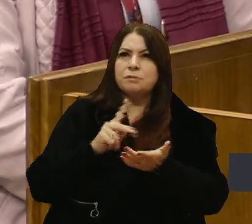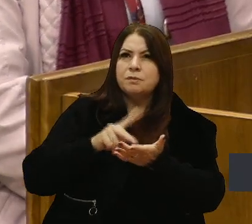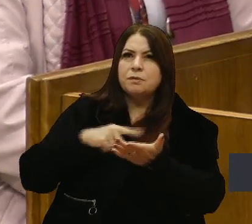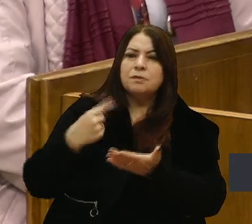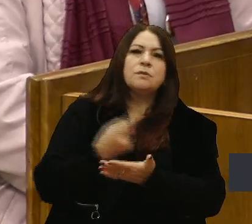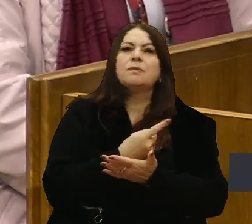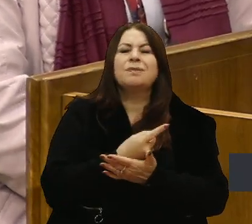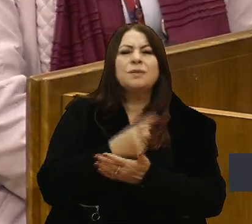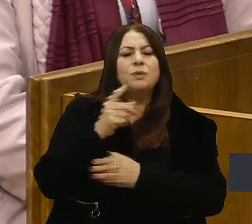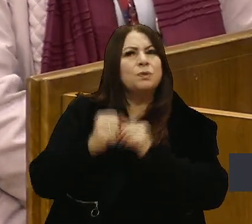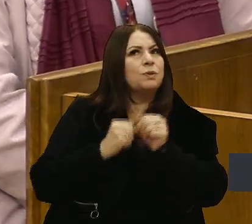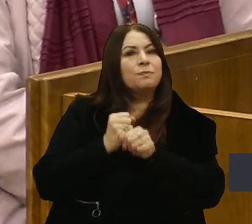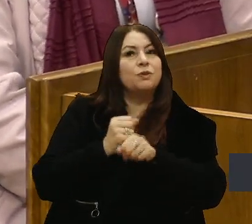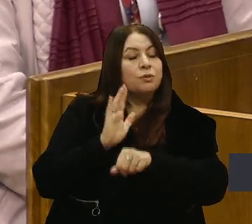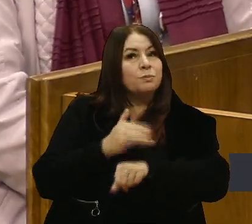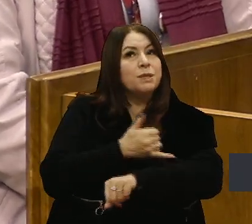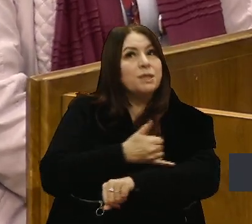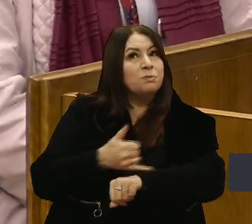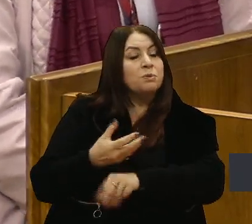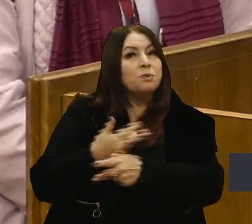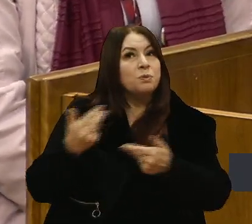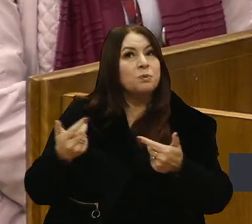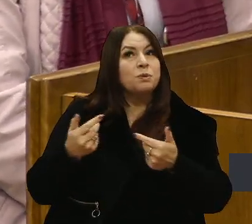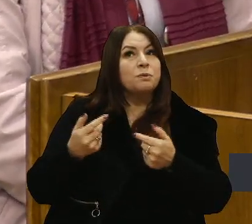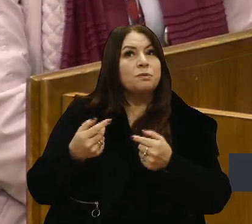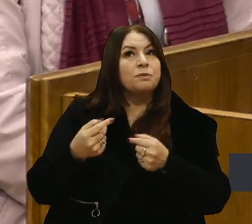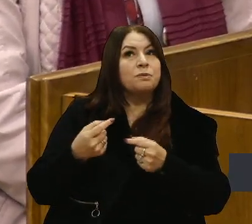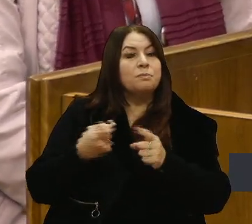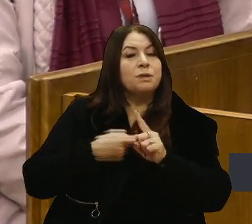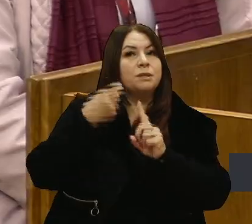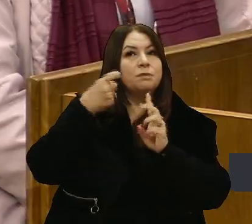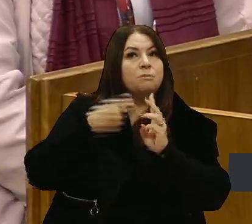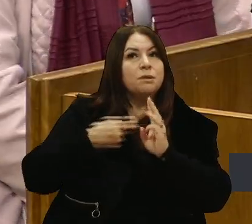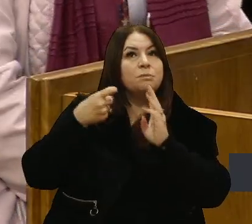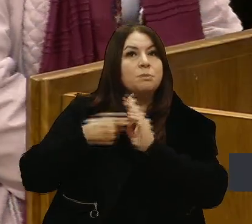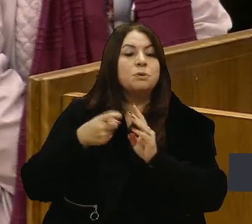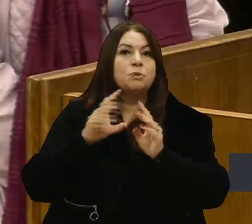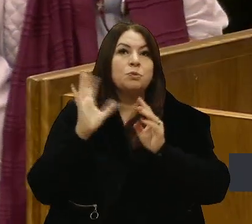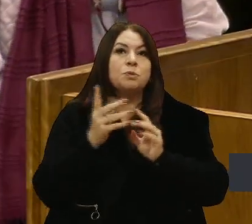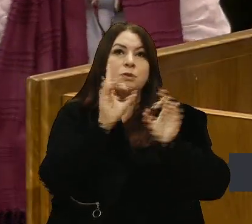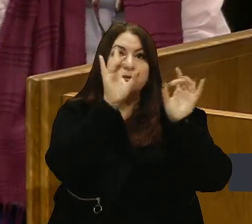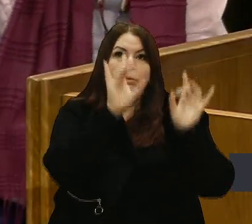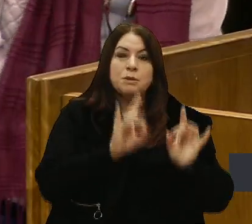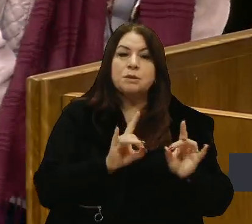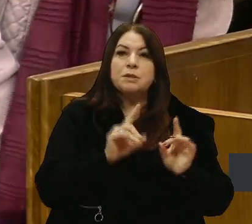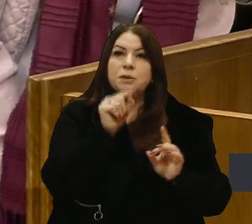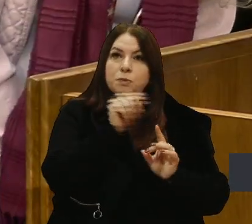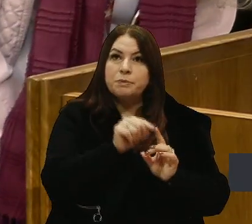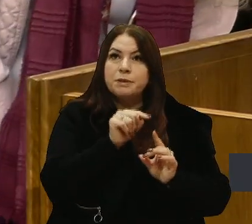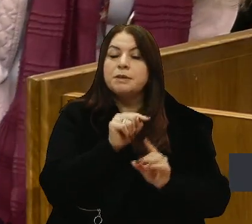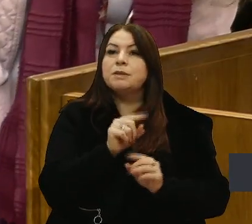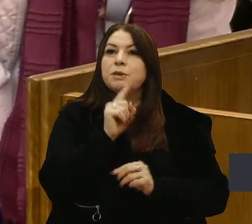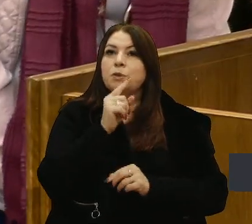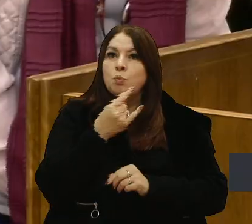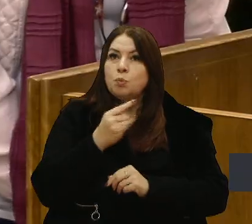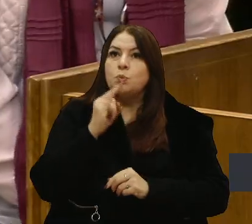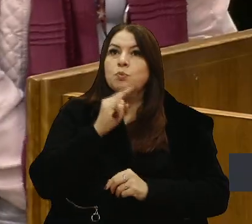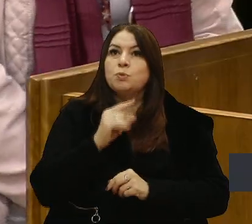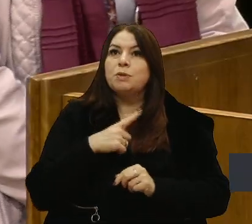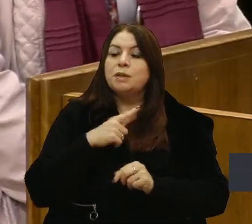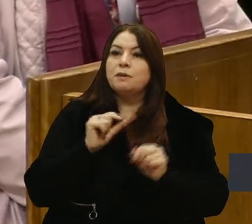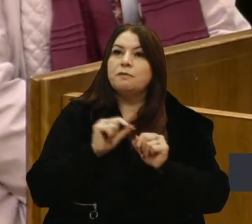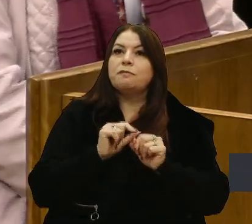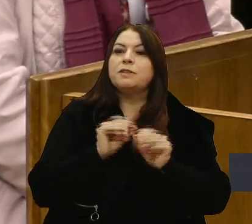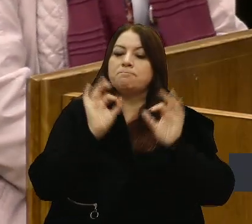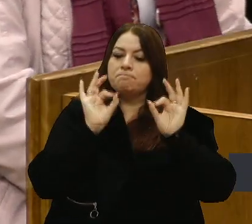um ano, passamos por muita coisa em relação ao mêsversário. Todos eles foram muito especiais. Como este será o último, queríamos fechar com